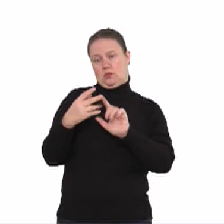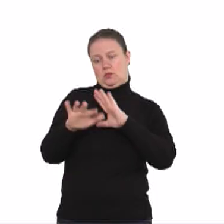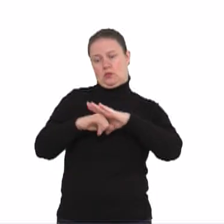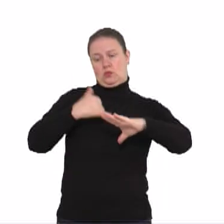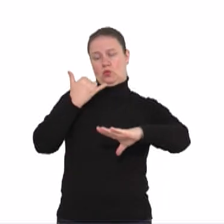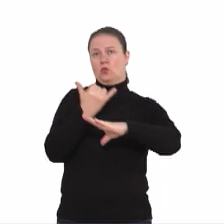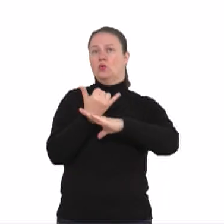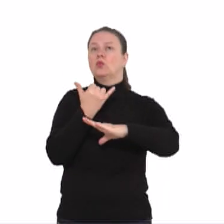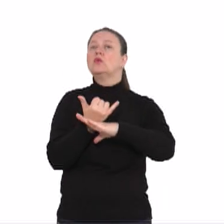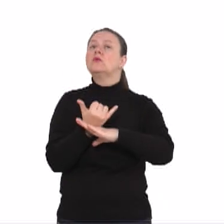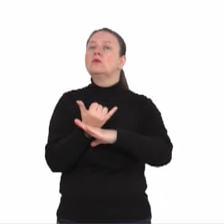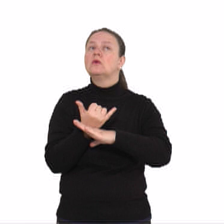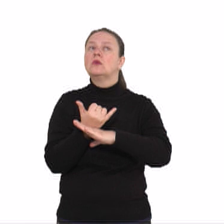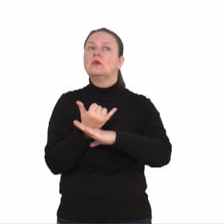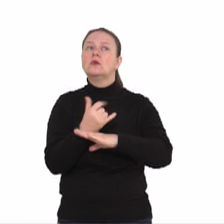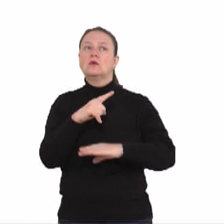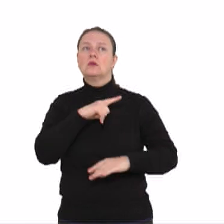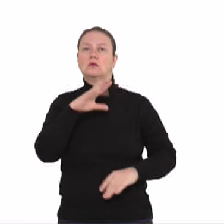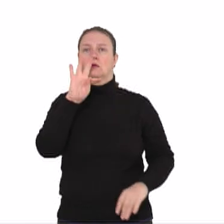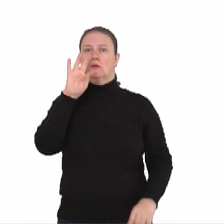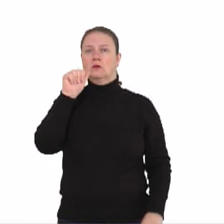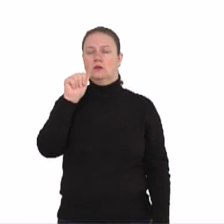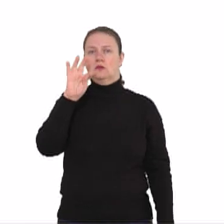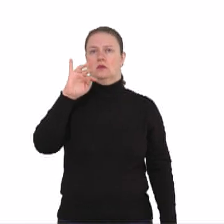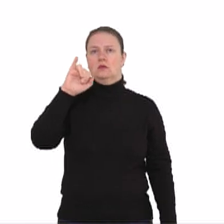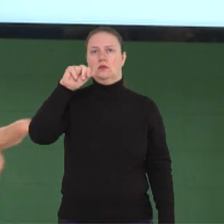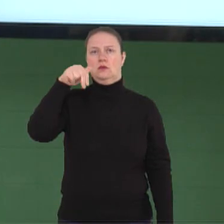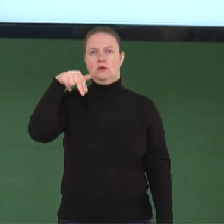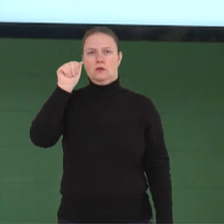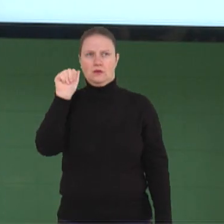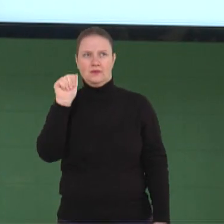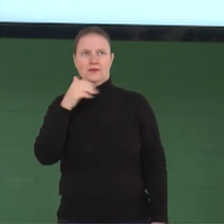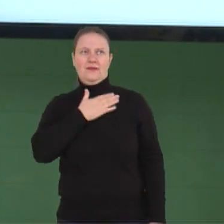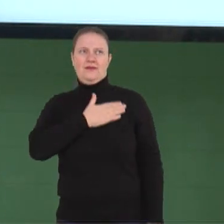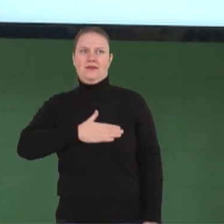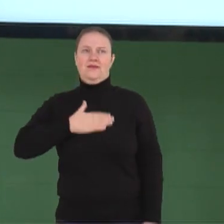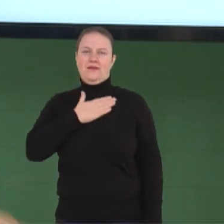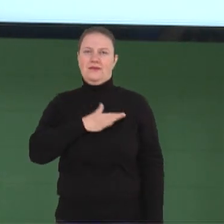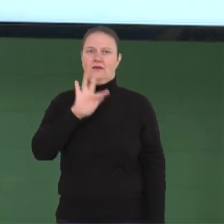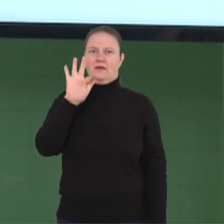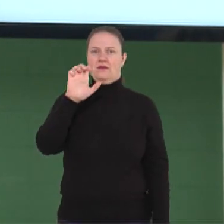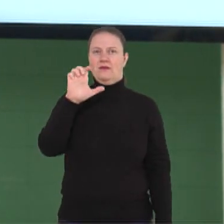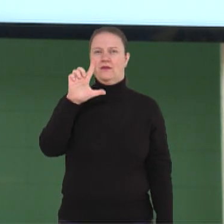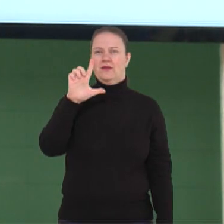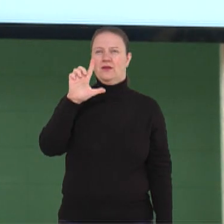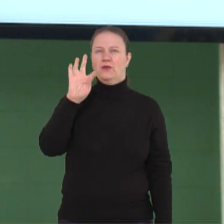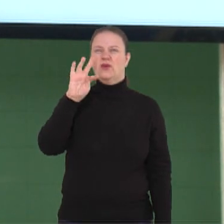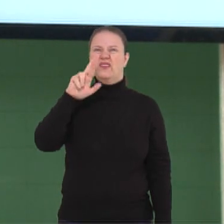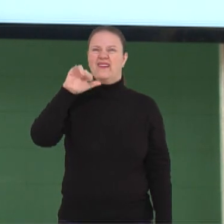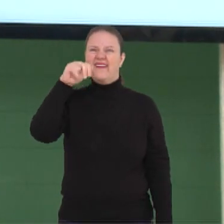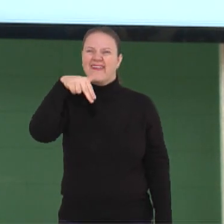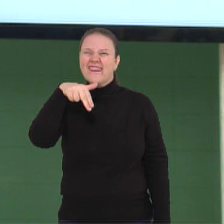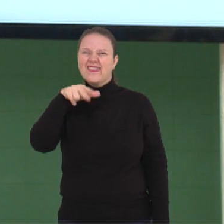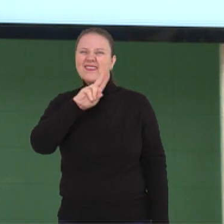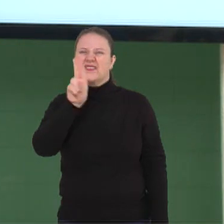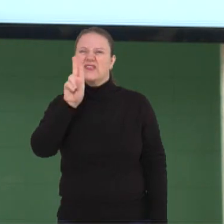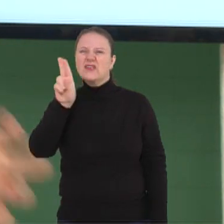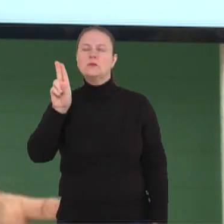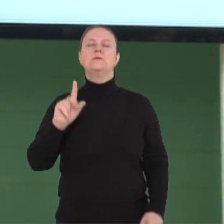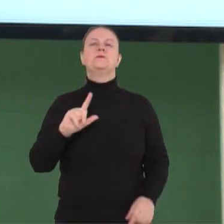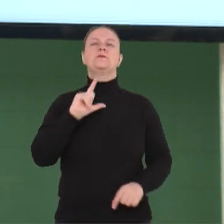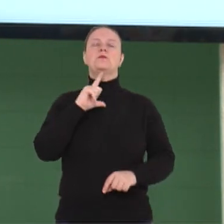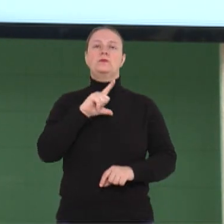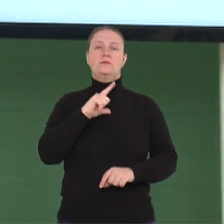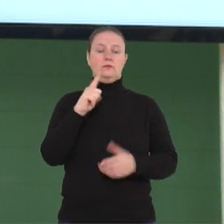YouTube. Tatiana Feltrin, que eu particularmente curto bastante o canal dela, que ela faz resenhas de livros,